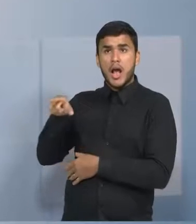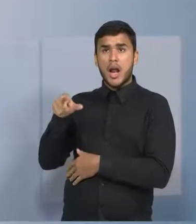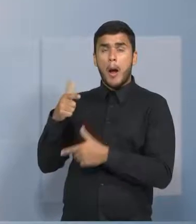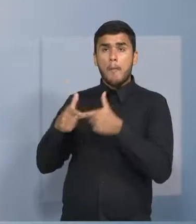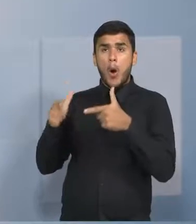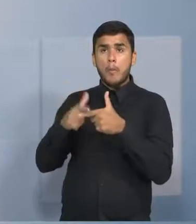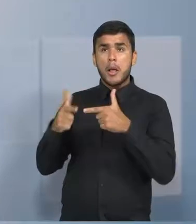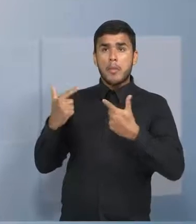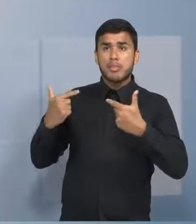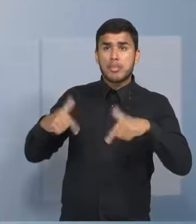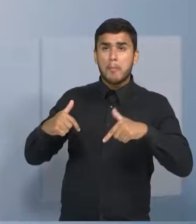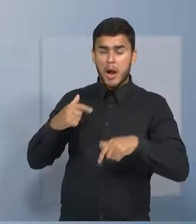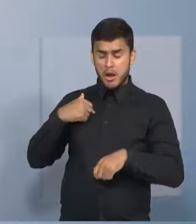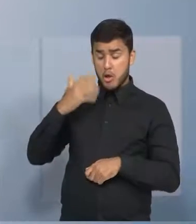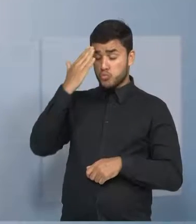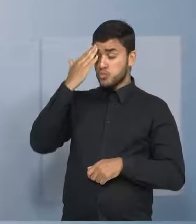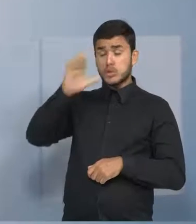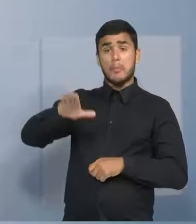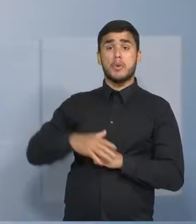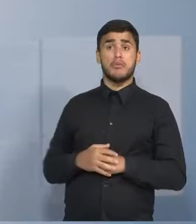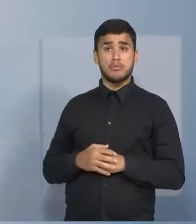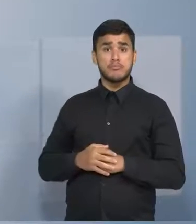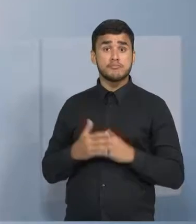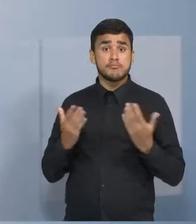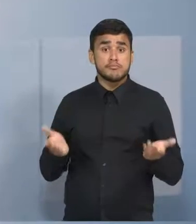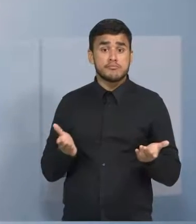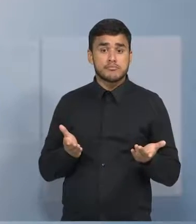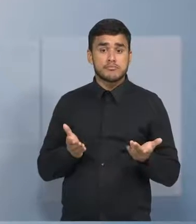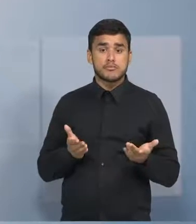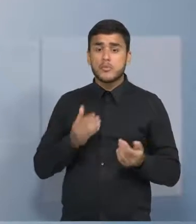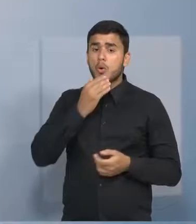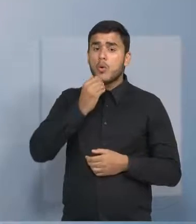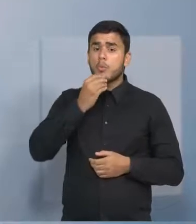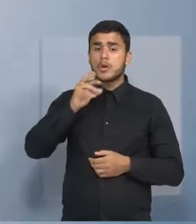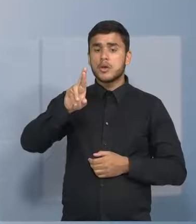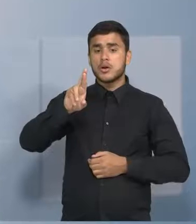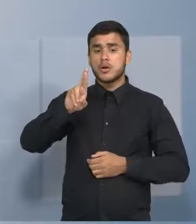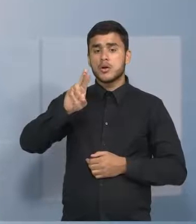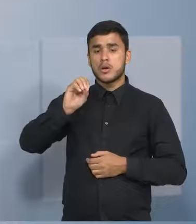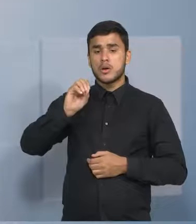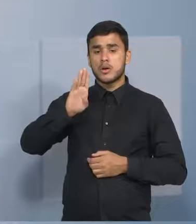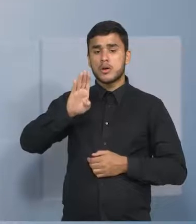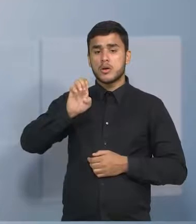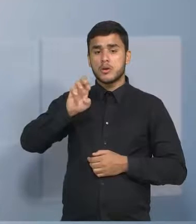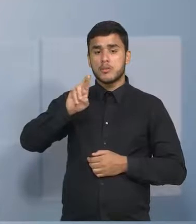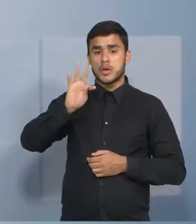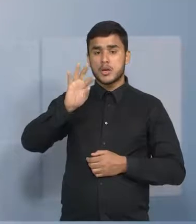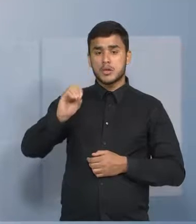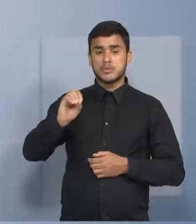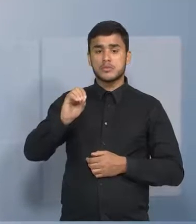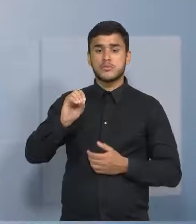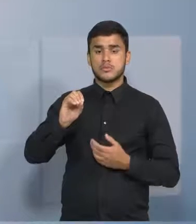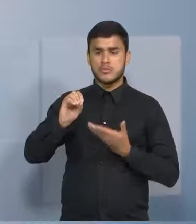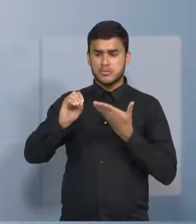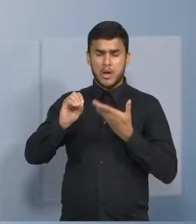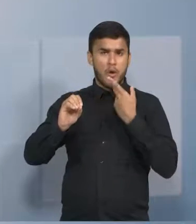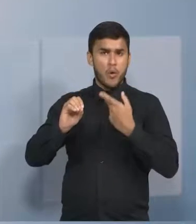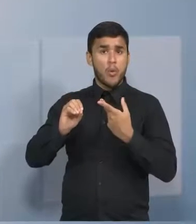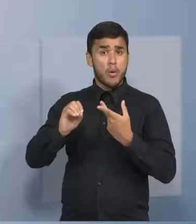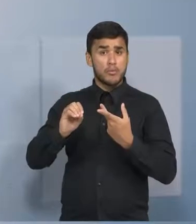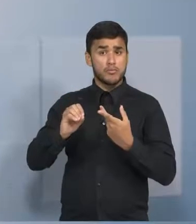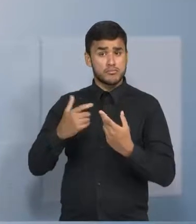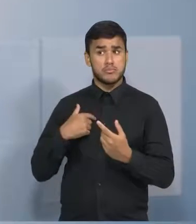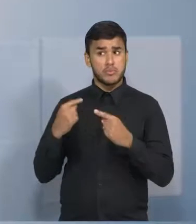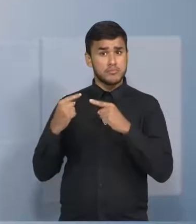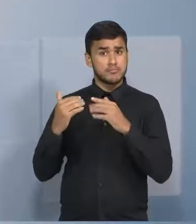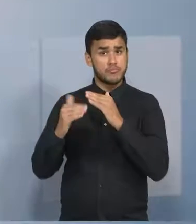Carlos? É. Brincadeira. Isso aí, até o próprio Roberto Jefferson disse que ela equivocou-se, ela não devia ter feito